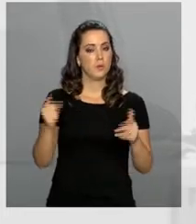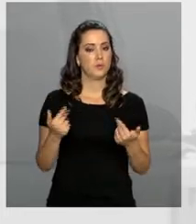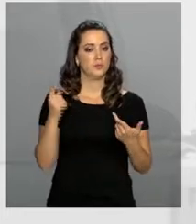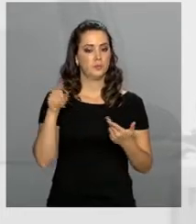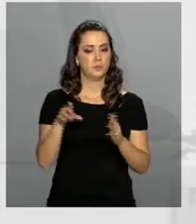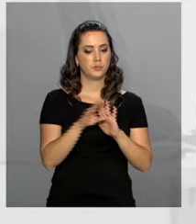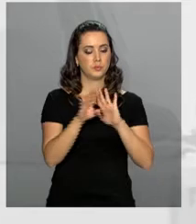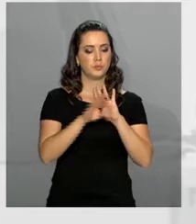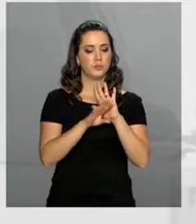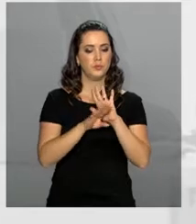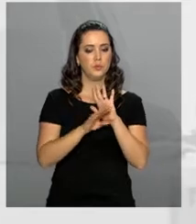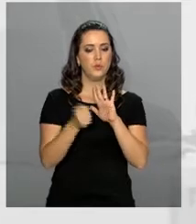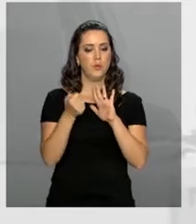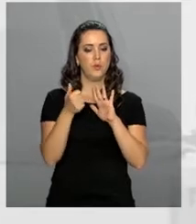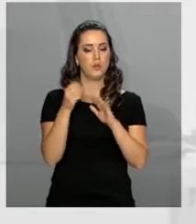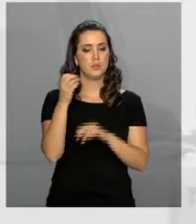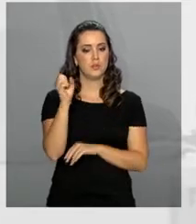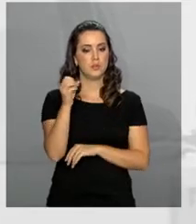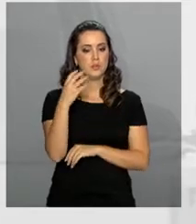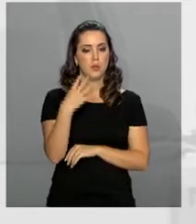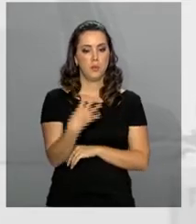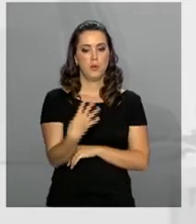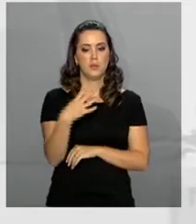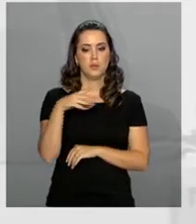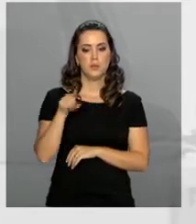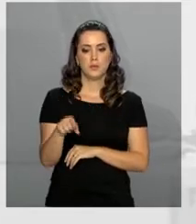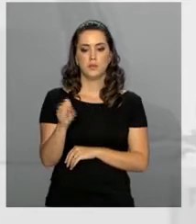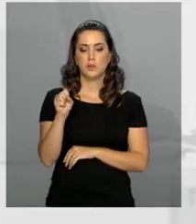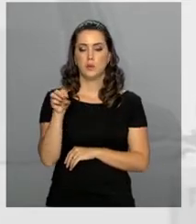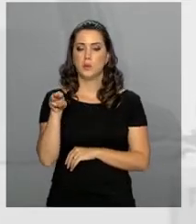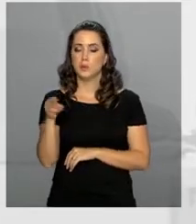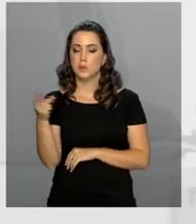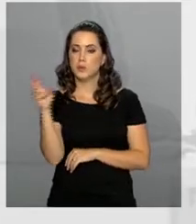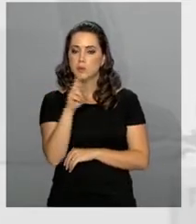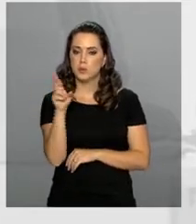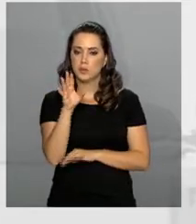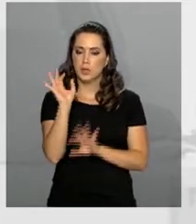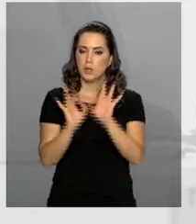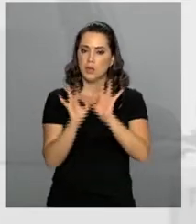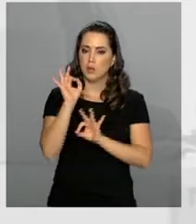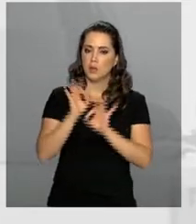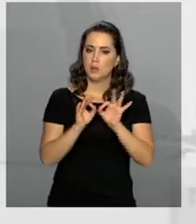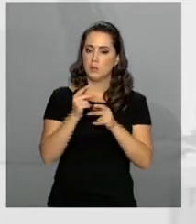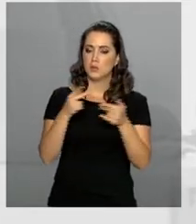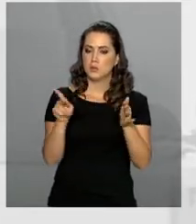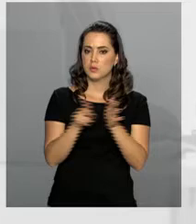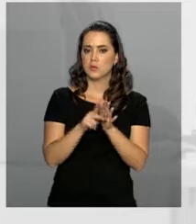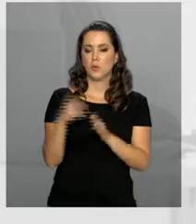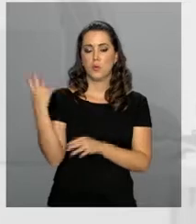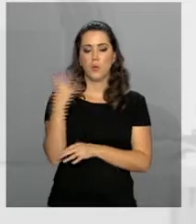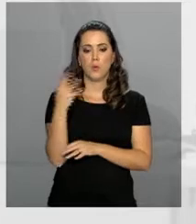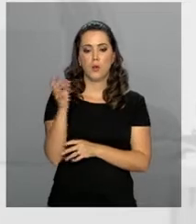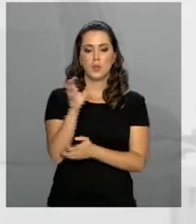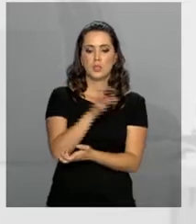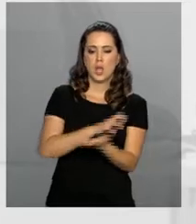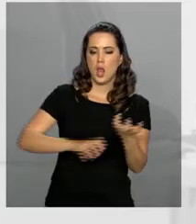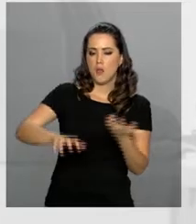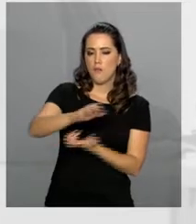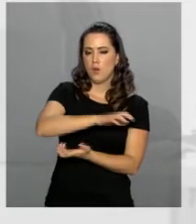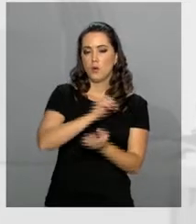o projeto soma quatro milhões e oitocentos mil reais a idéia é adequar os negócios a chamada quarta revolução industrial